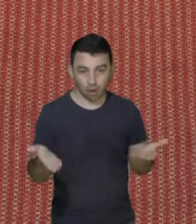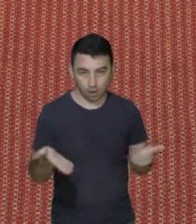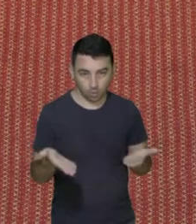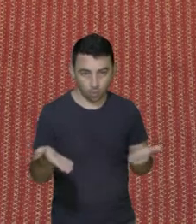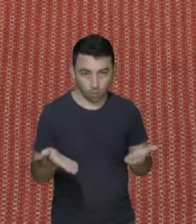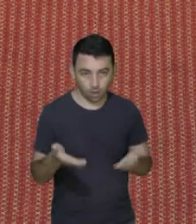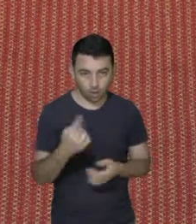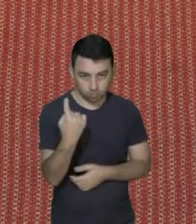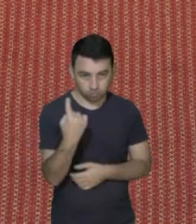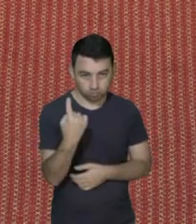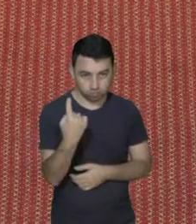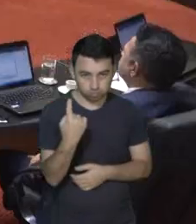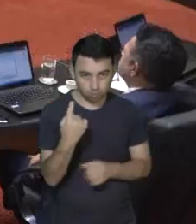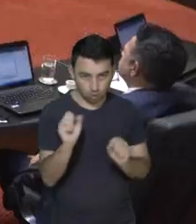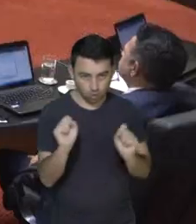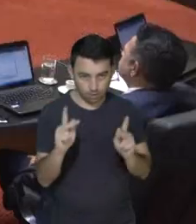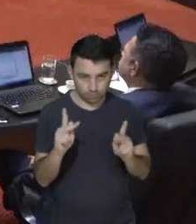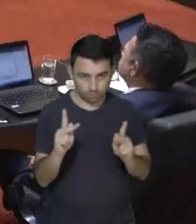Agora é um. Ok?